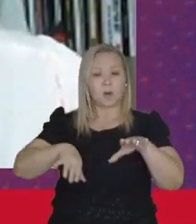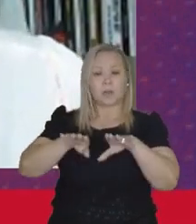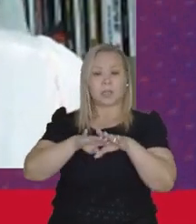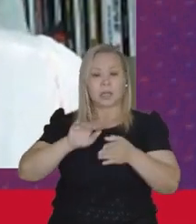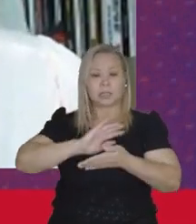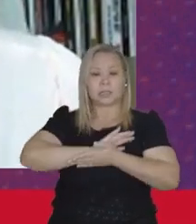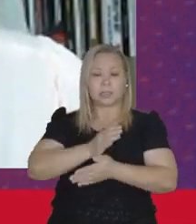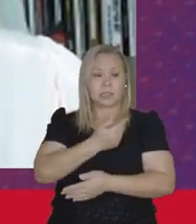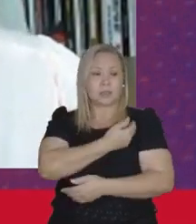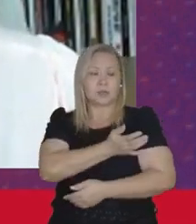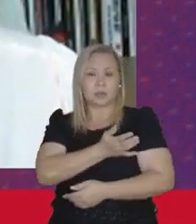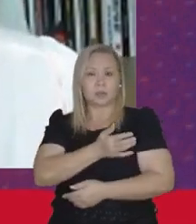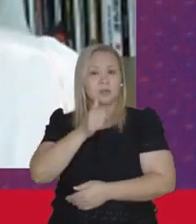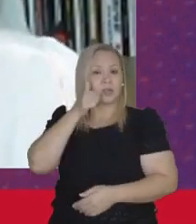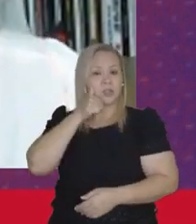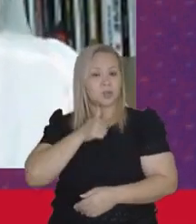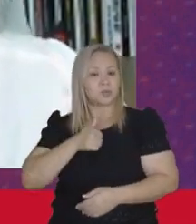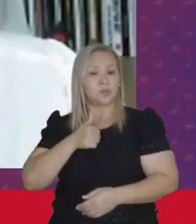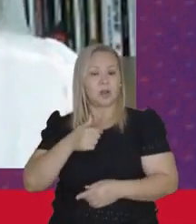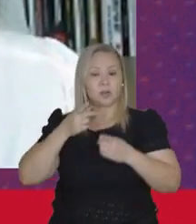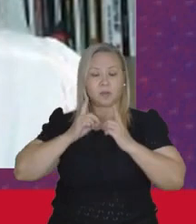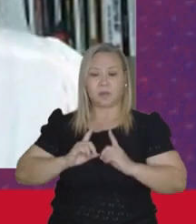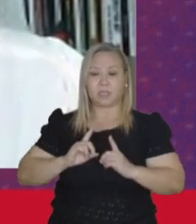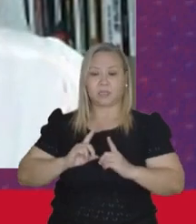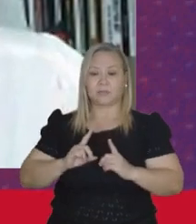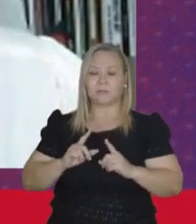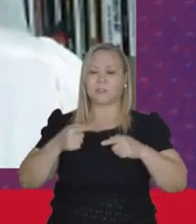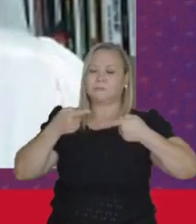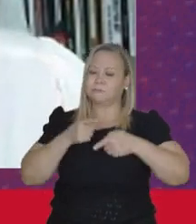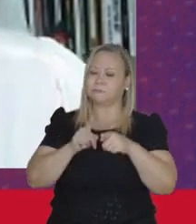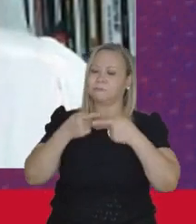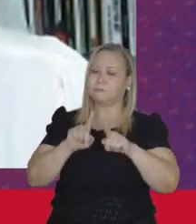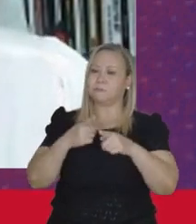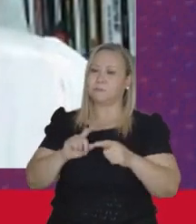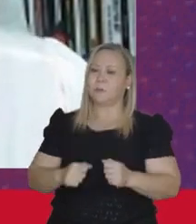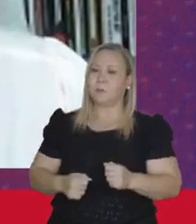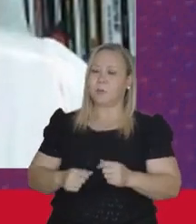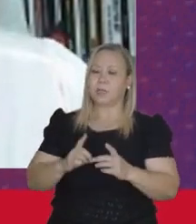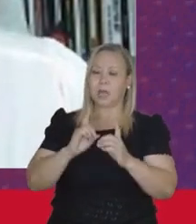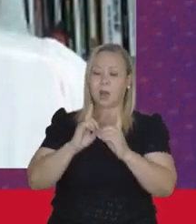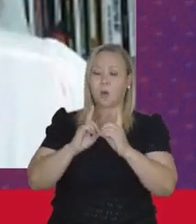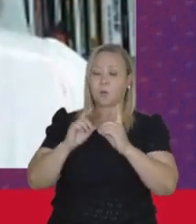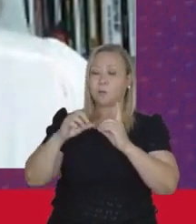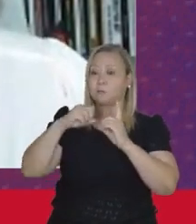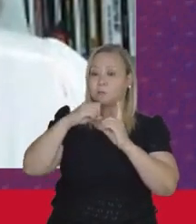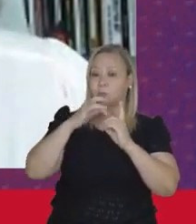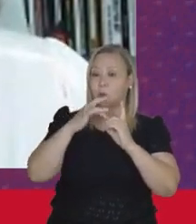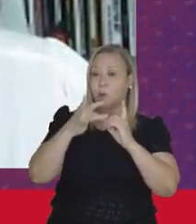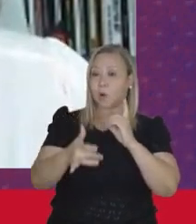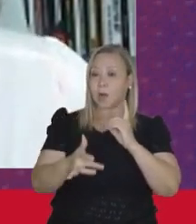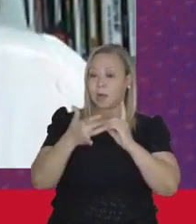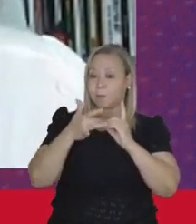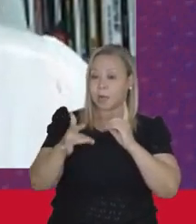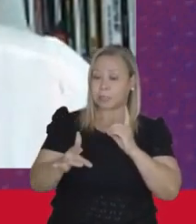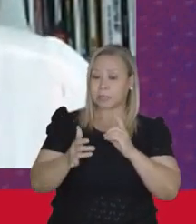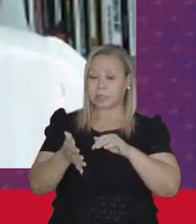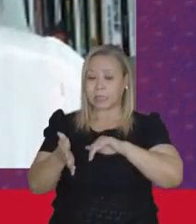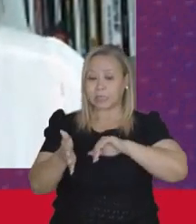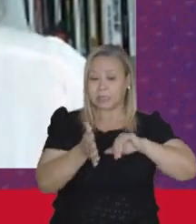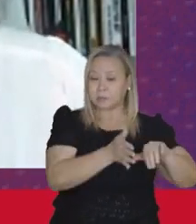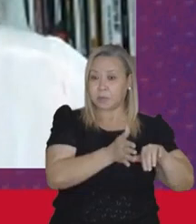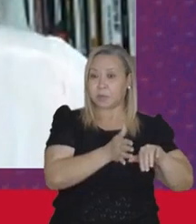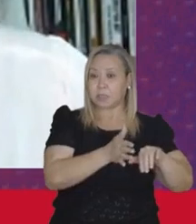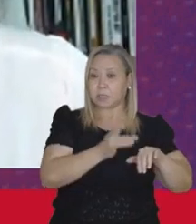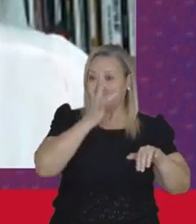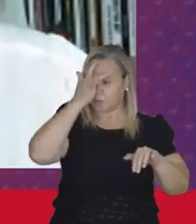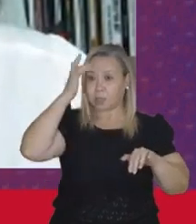mulheres e meninas com deficiência sem combater o capacitismo, sem combater a sua segregação, ou